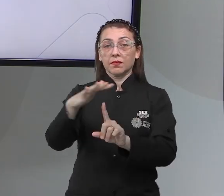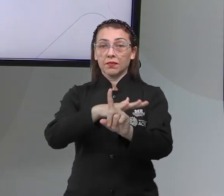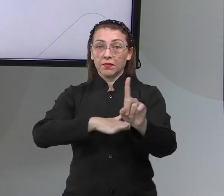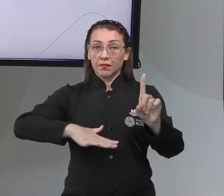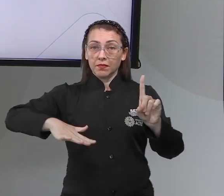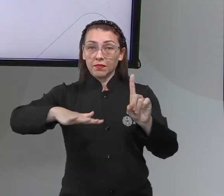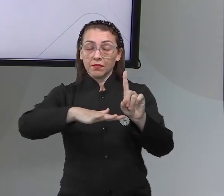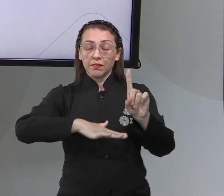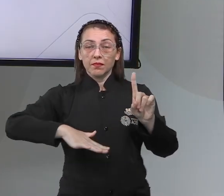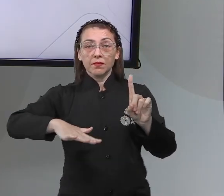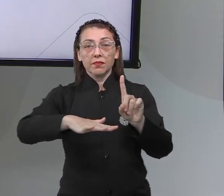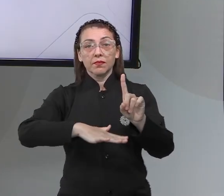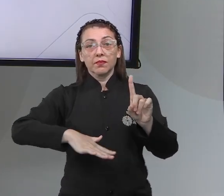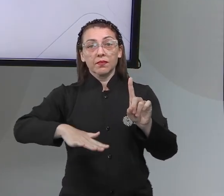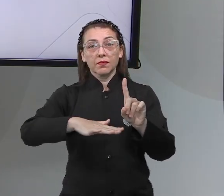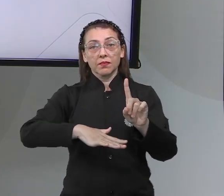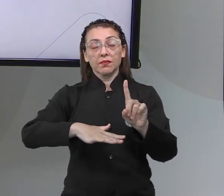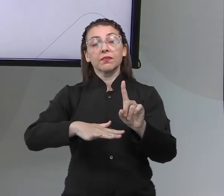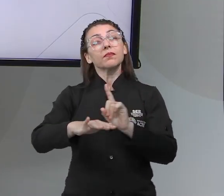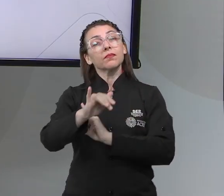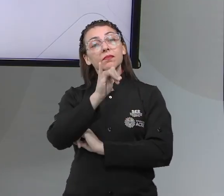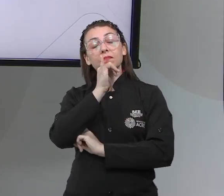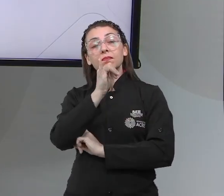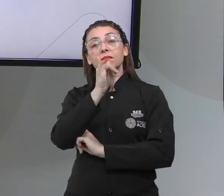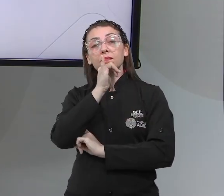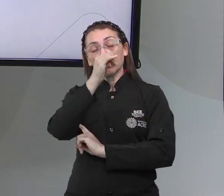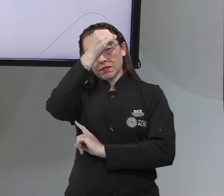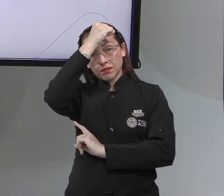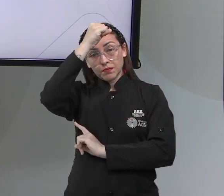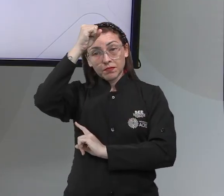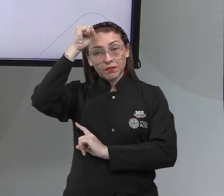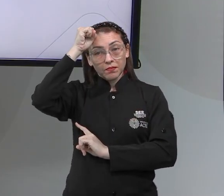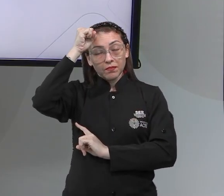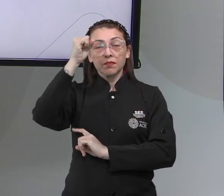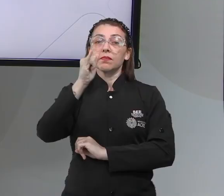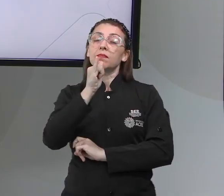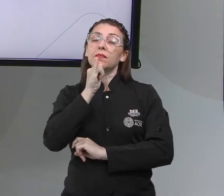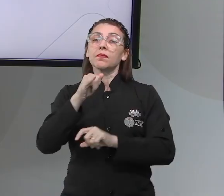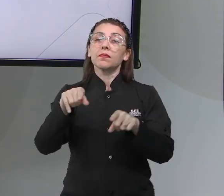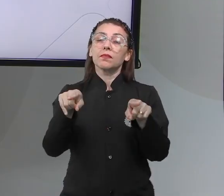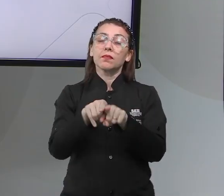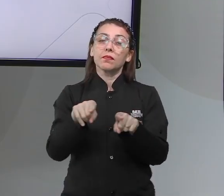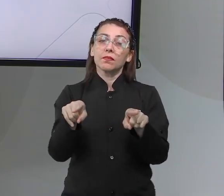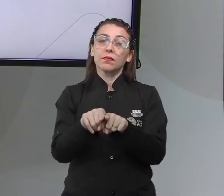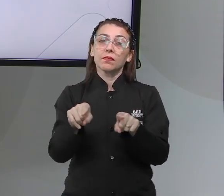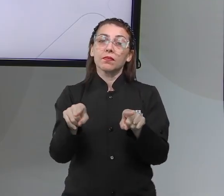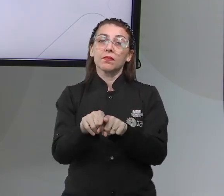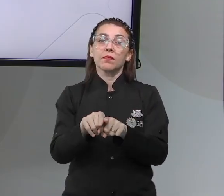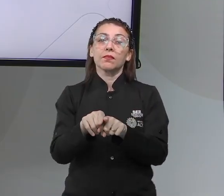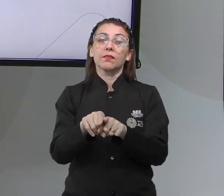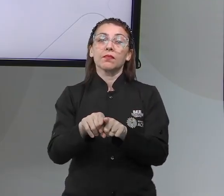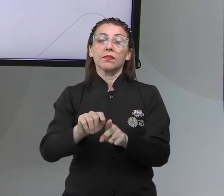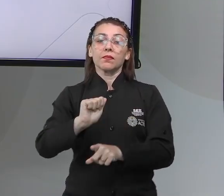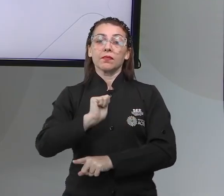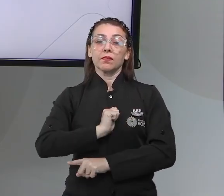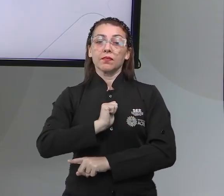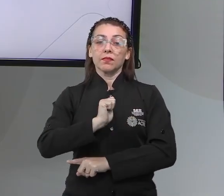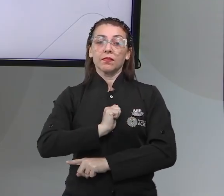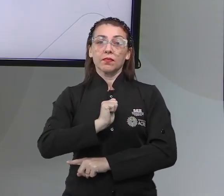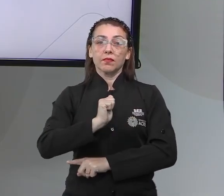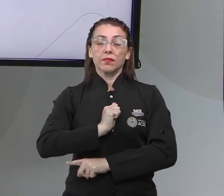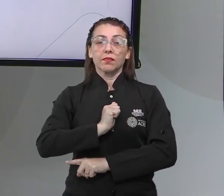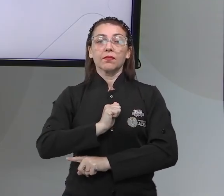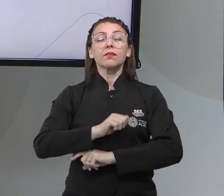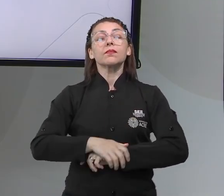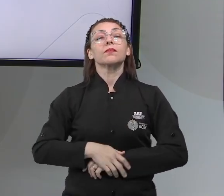social a respeito a exemplo da sociologia e a exemplo também da antropologia. Então